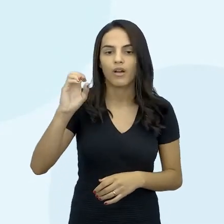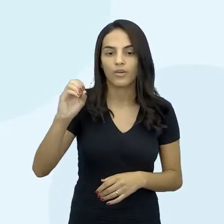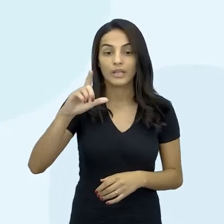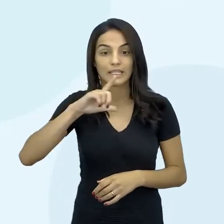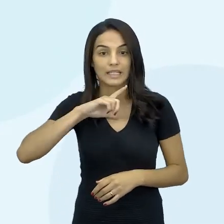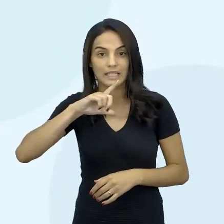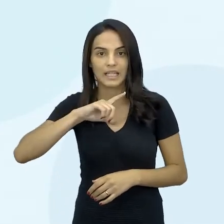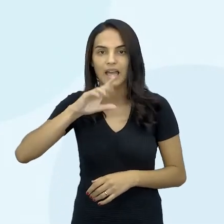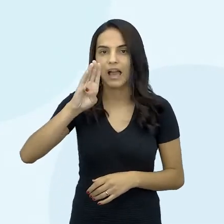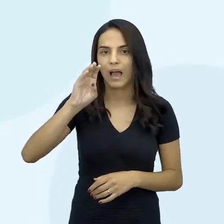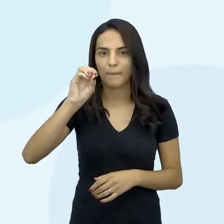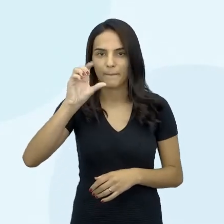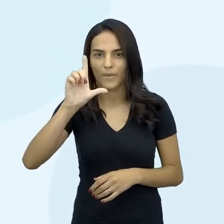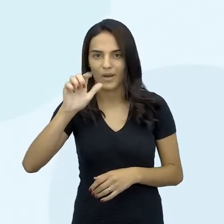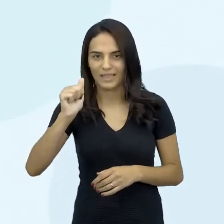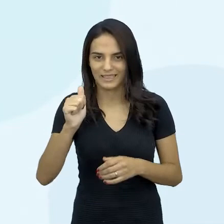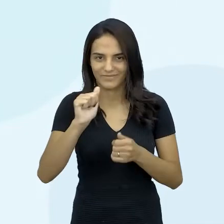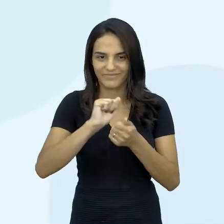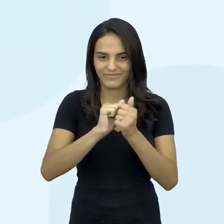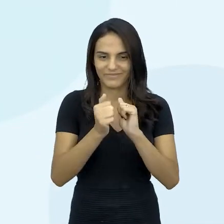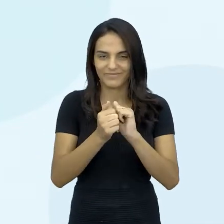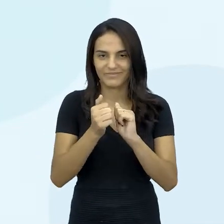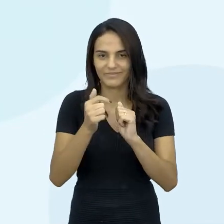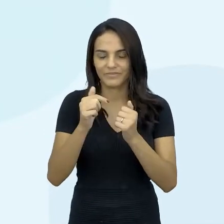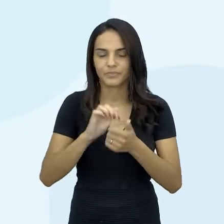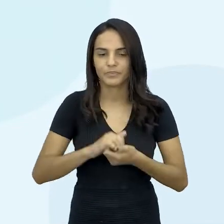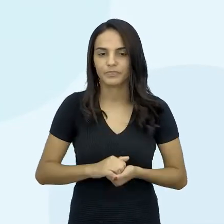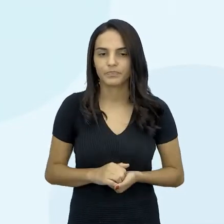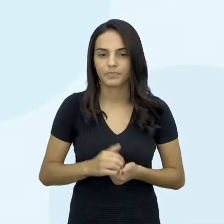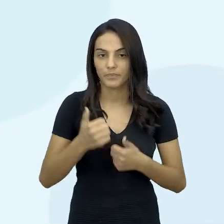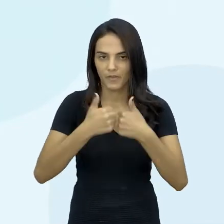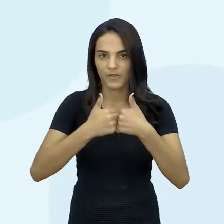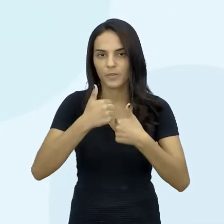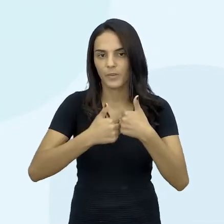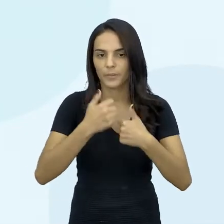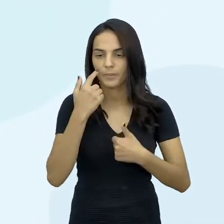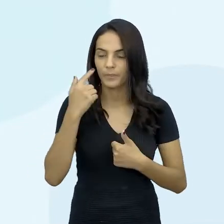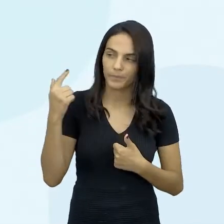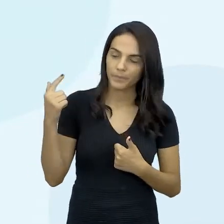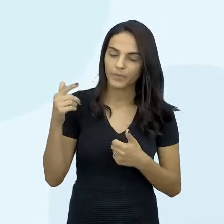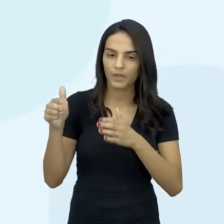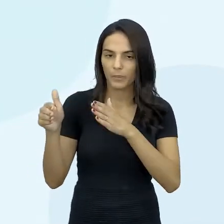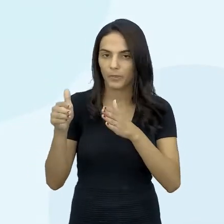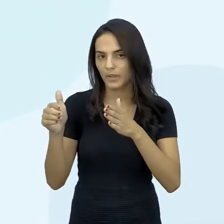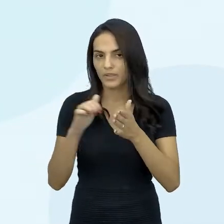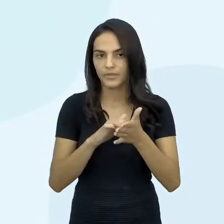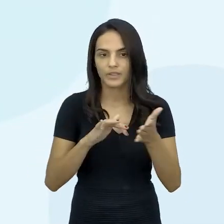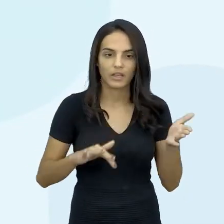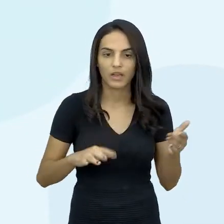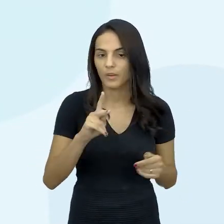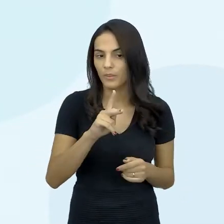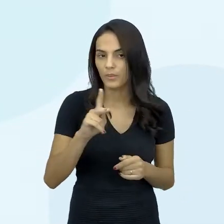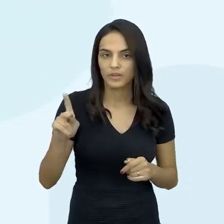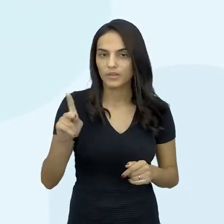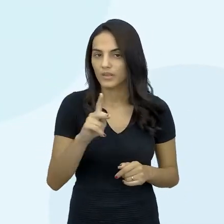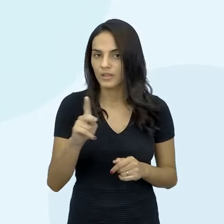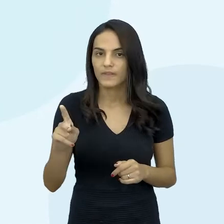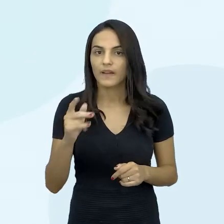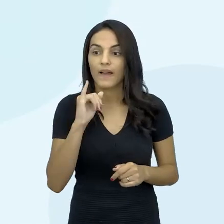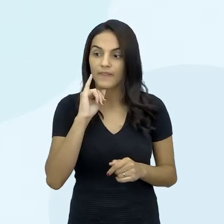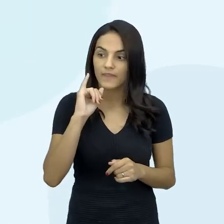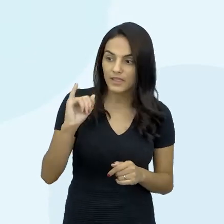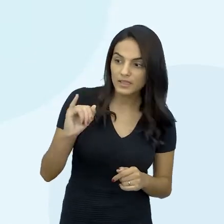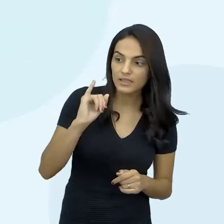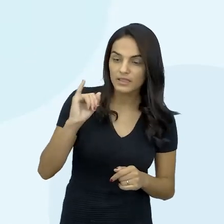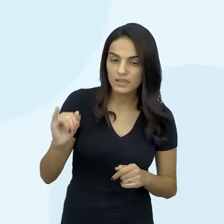bola abaixo do pé direito. Nesse momento da atividade, a professora Juliana ia dando